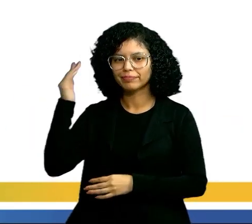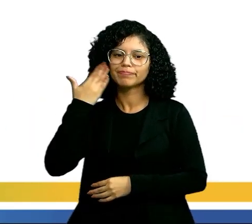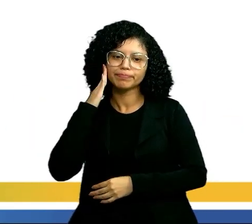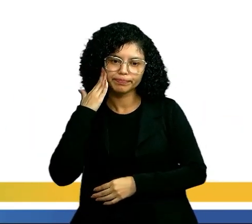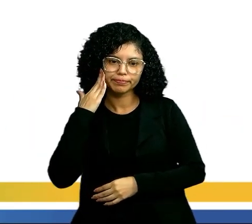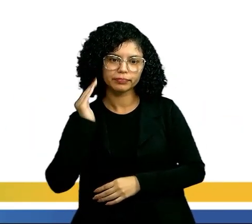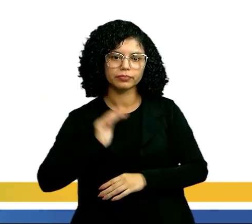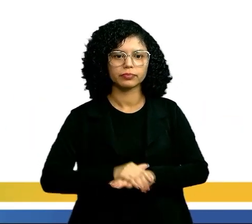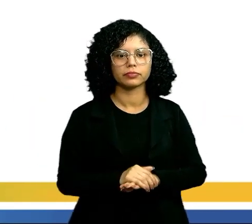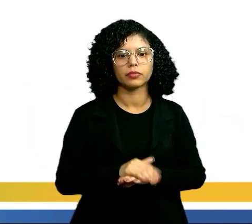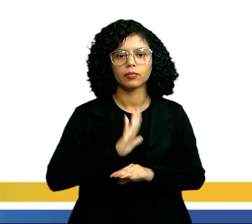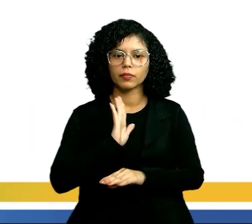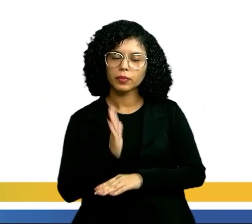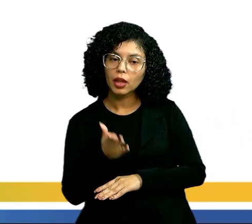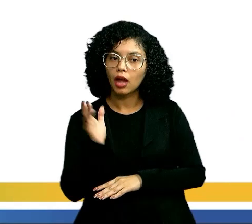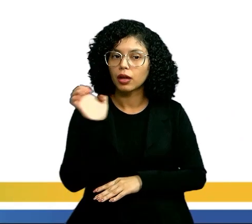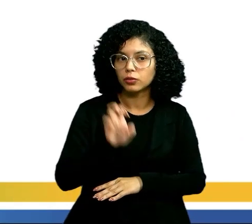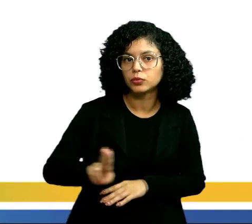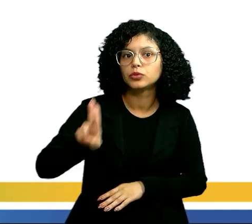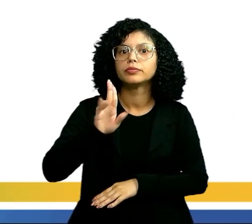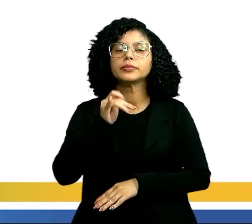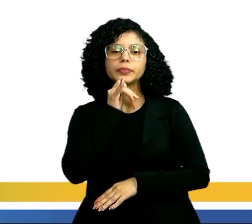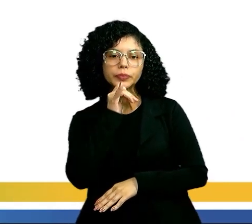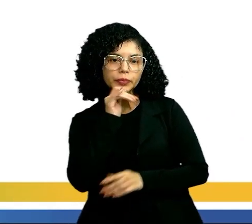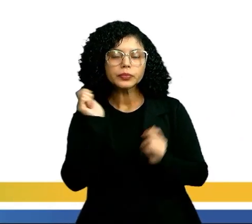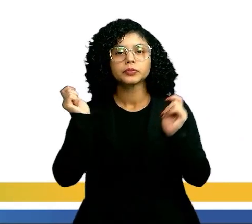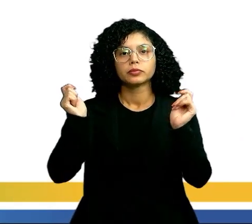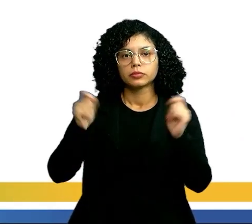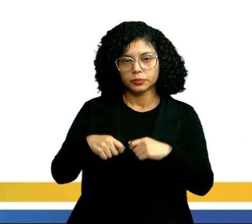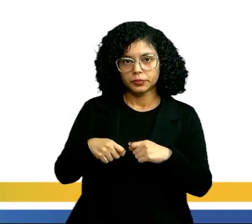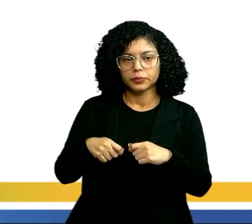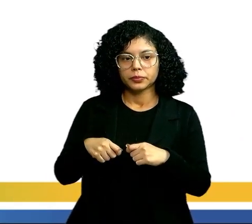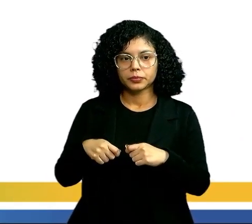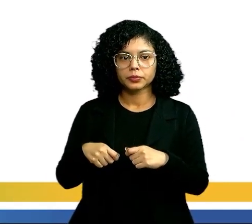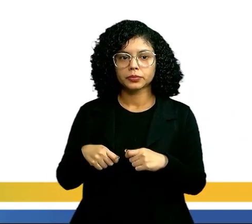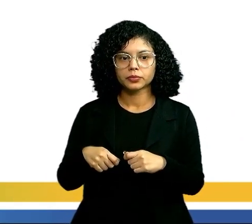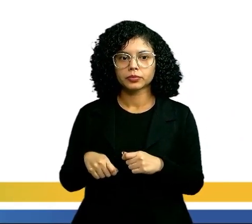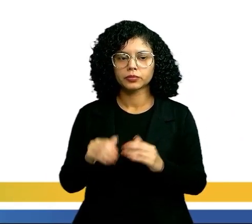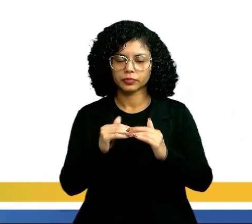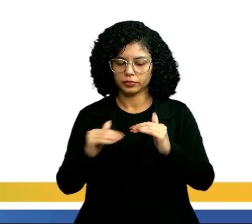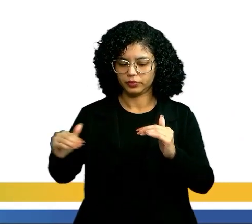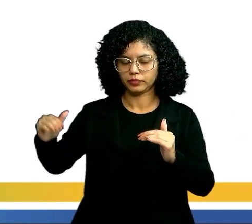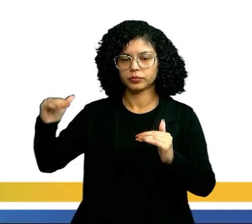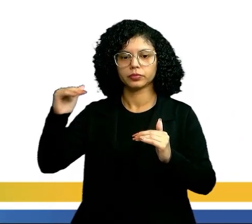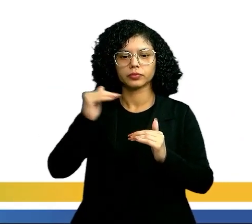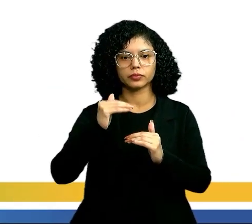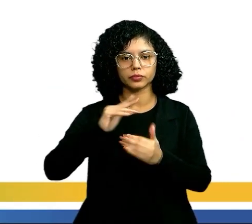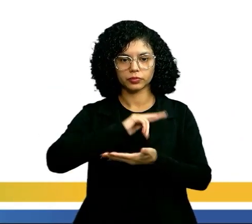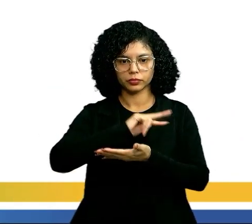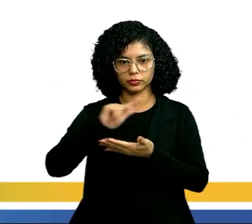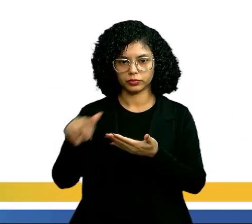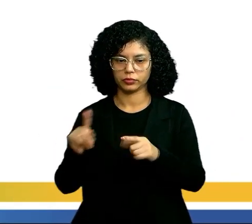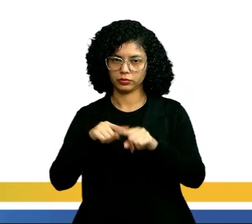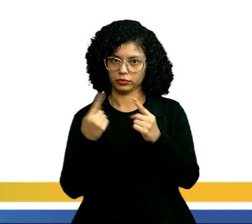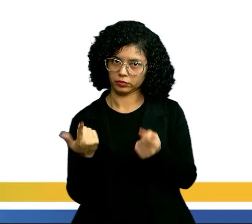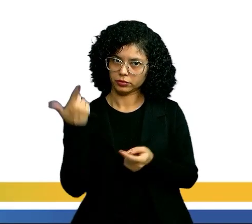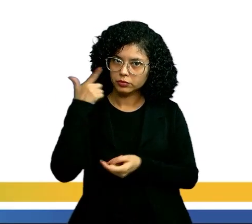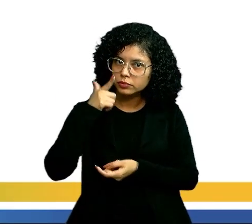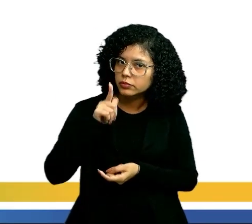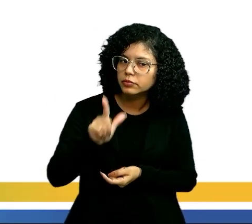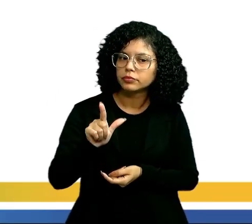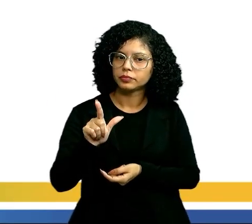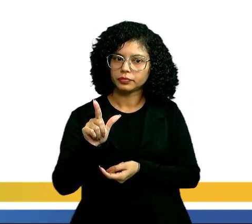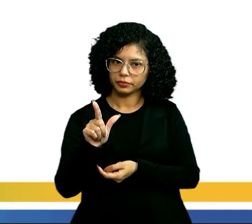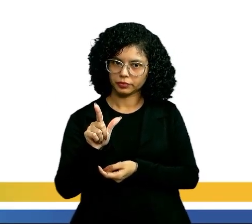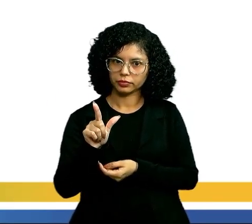geográfico. Já a Europa, por exemplo, também possui um relevo mais diversificado, mas porém ela